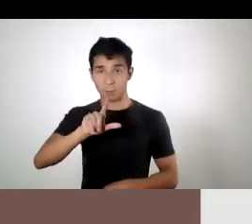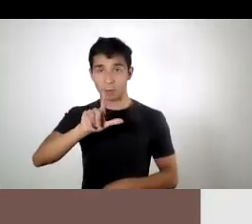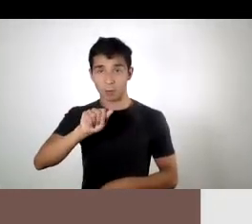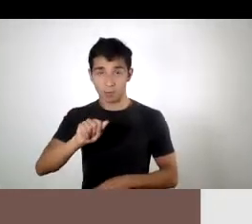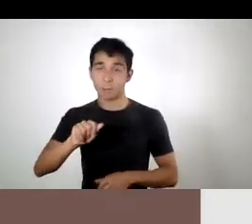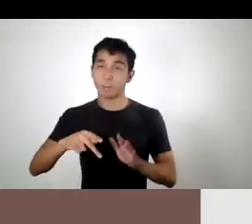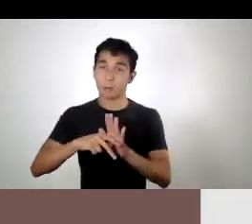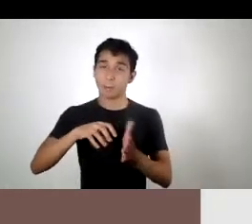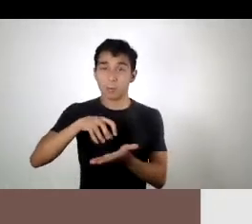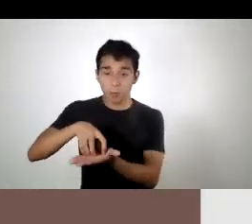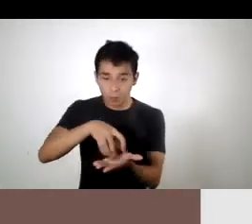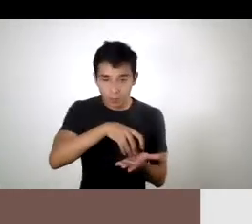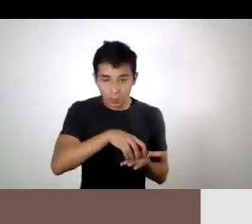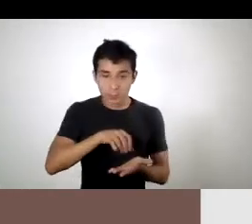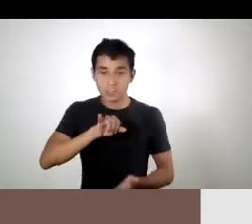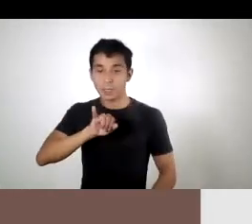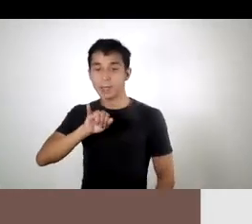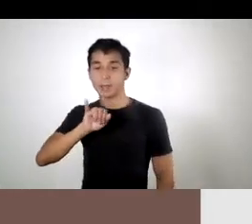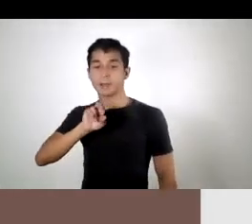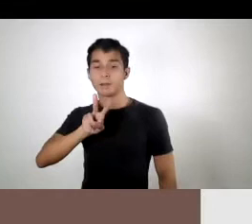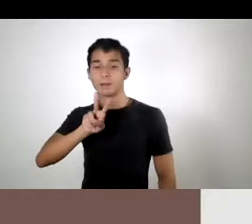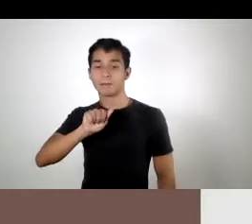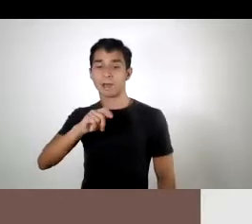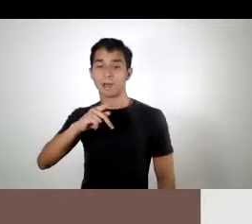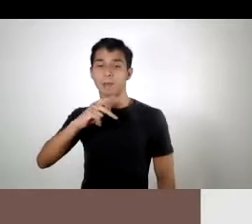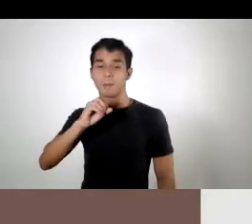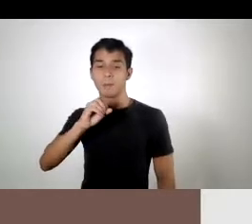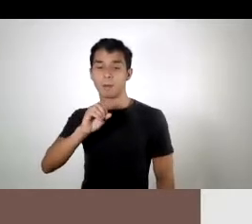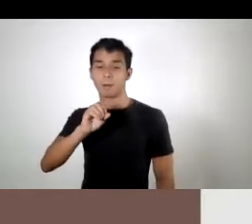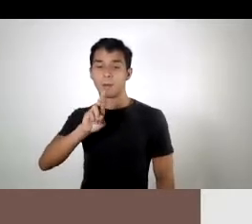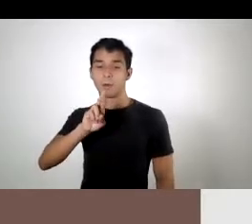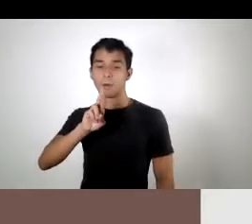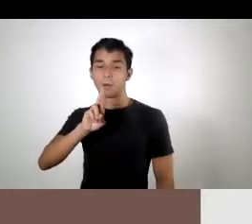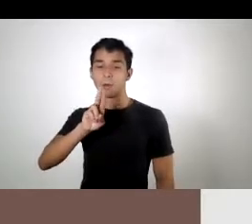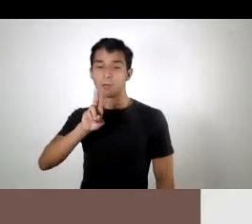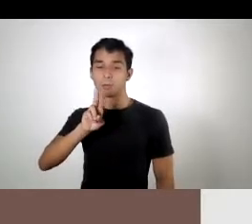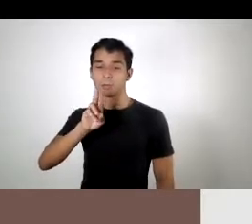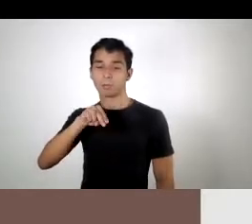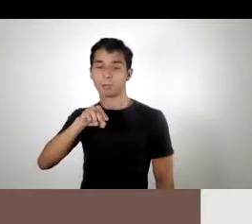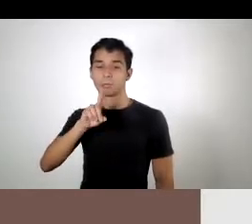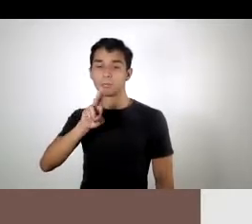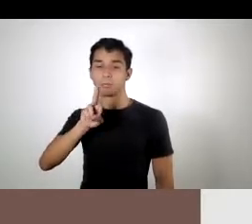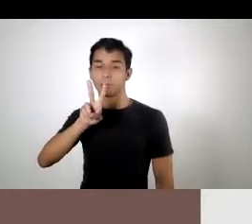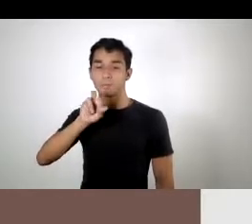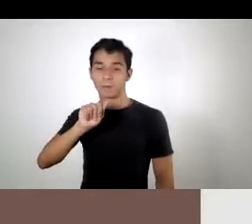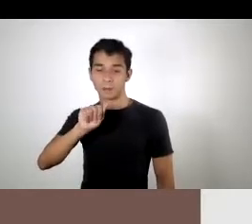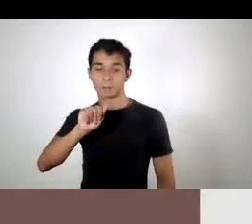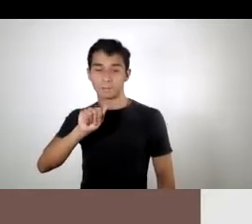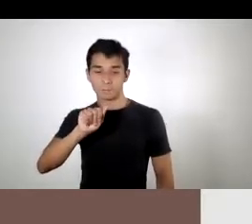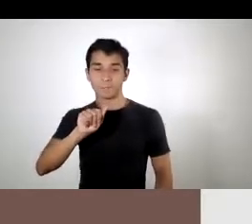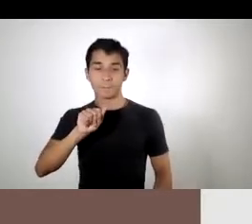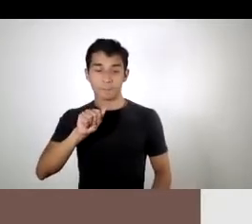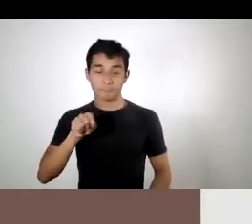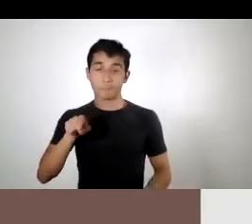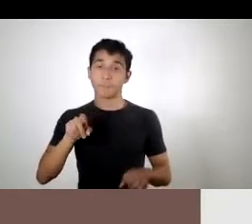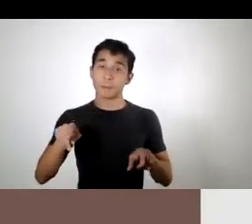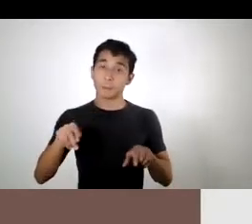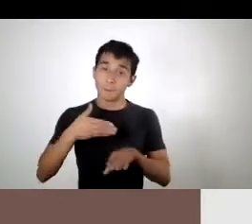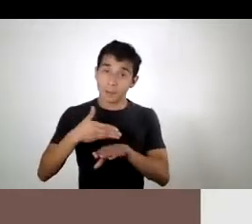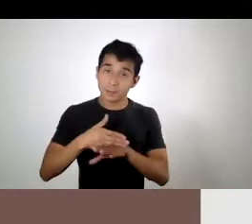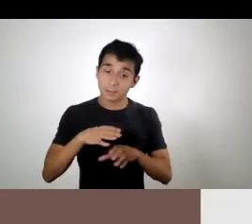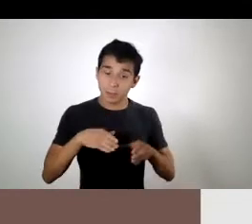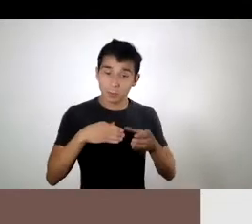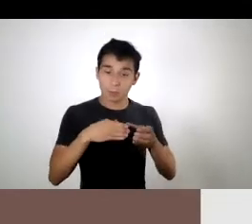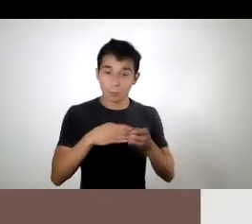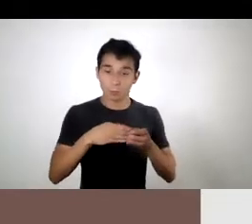Ivaporuduva, difícil, né, gente? Eldorado, São Paulo, membro da comunidade Jongo Dito Ribeiro